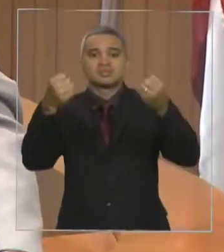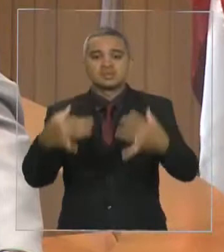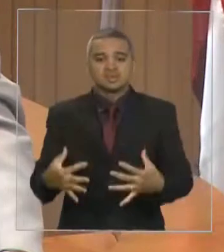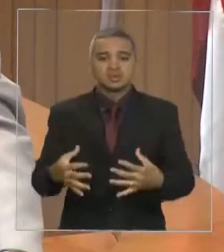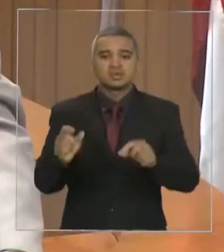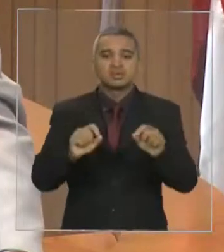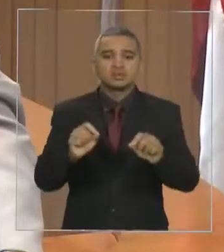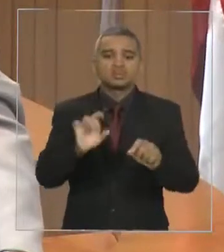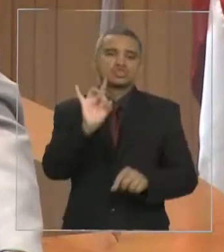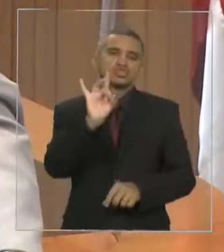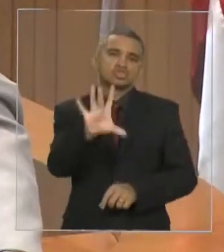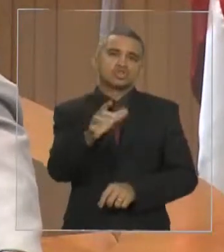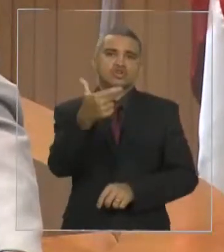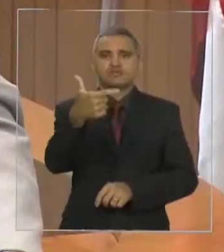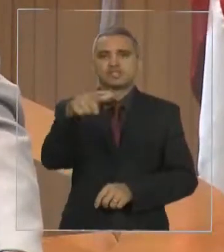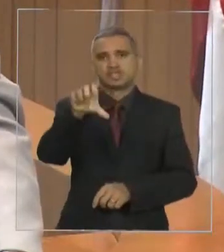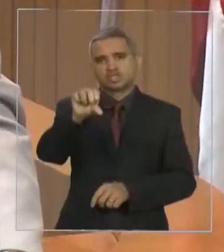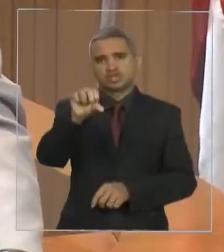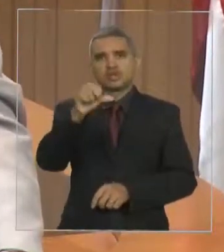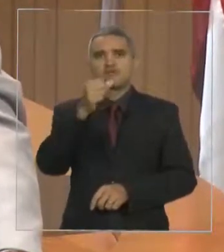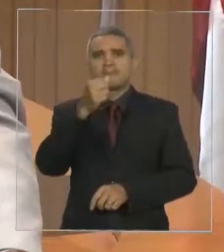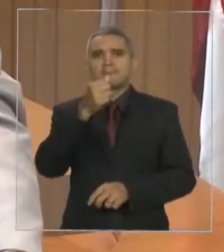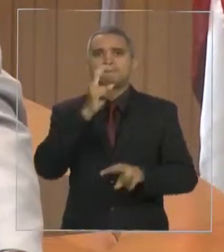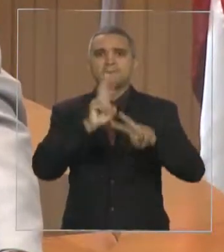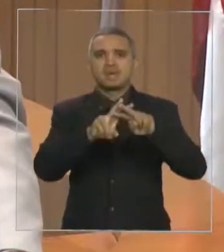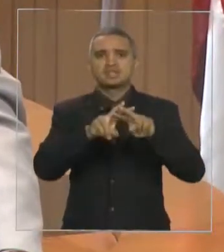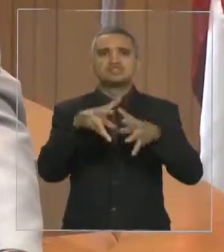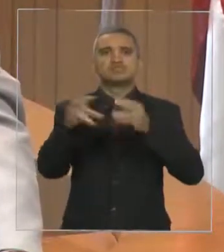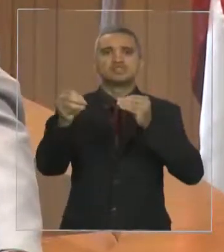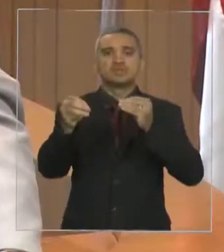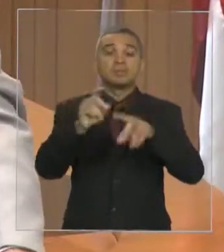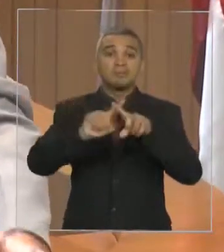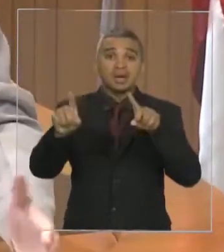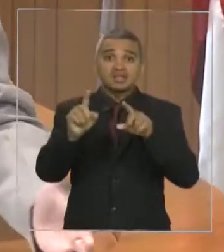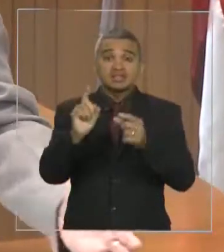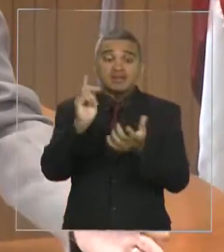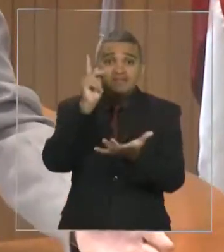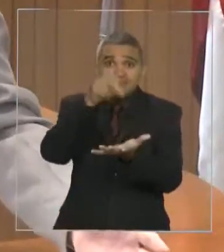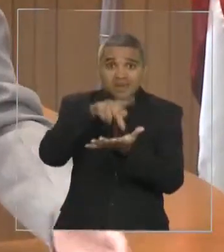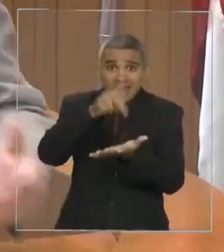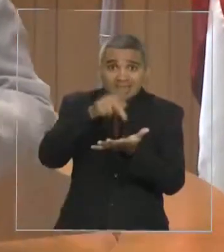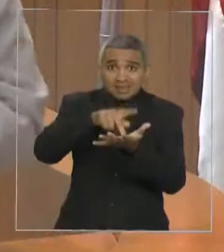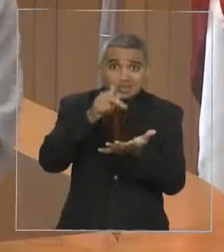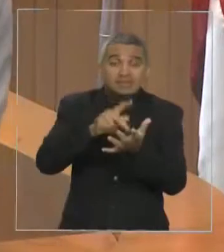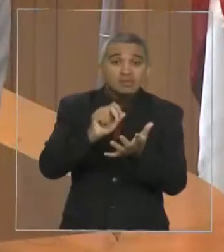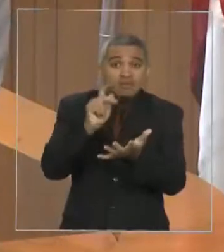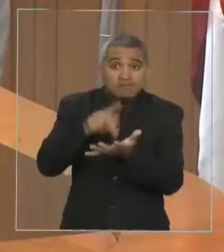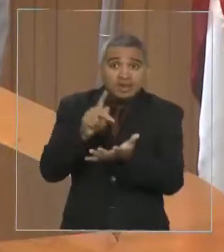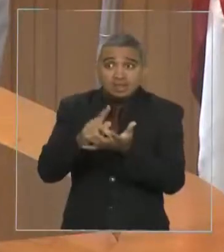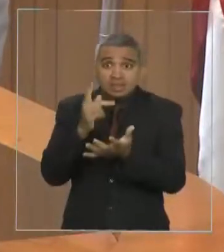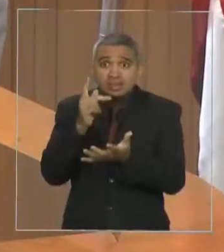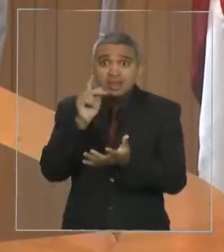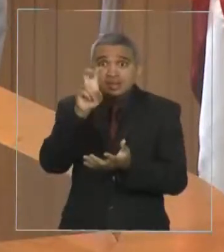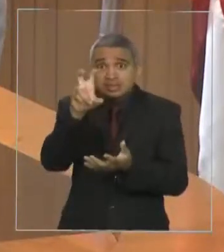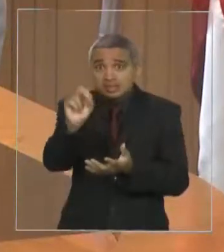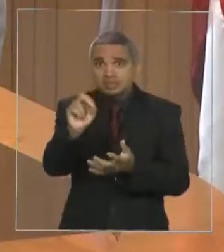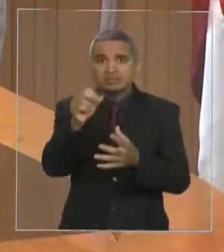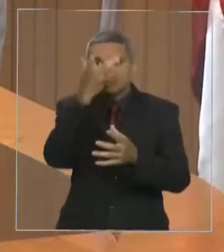que foram só 29, na verdade foram mais de 50. O povo quer saber, mas o secretário não